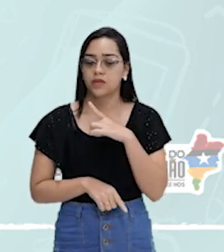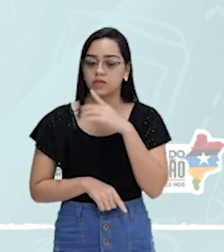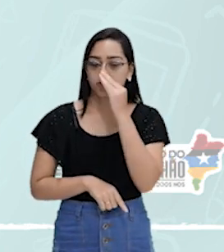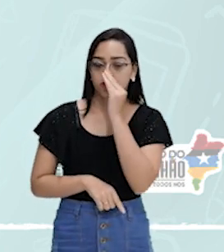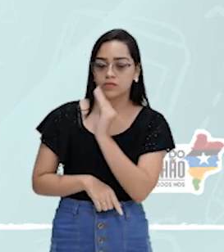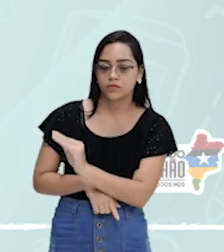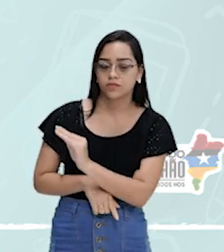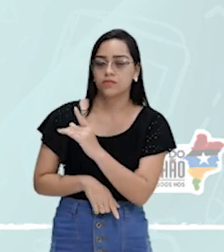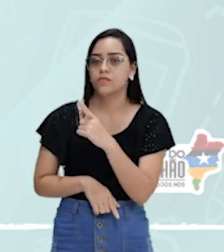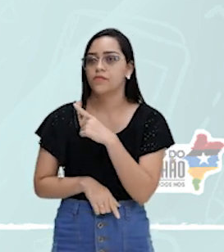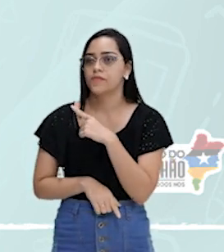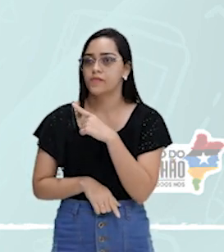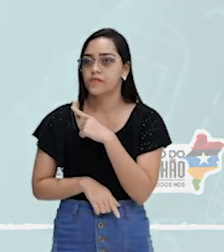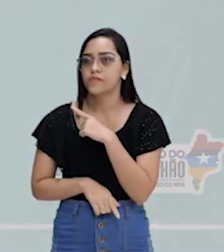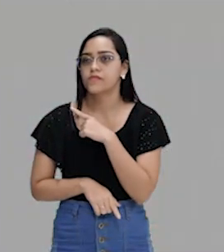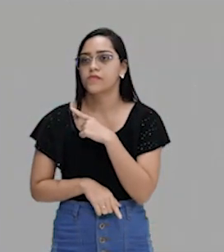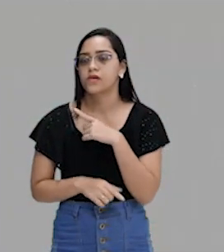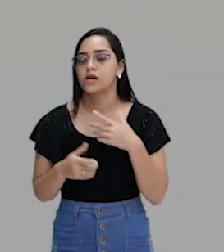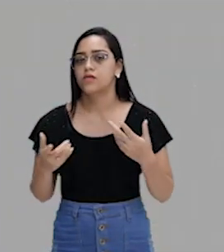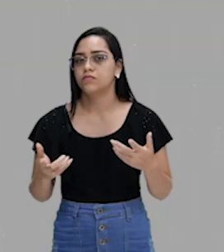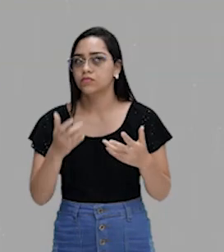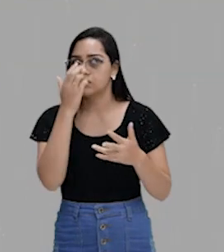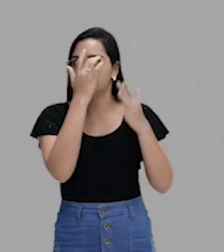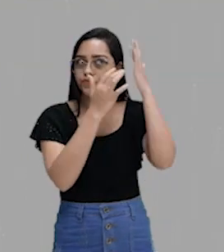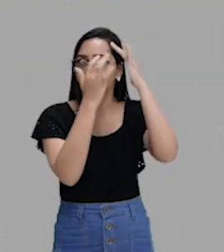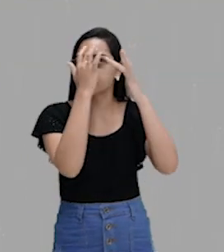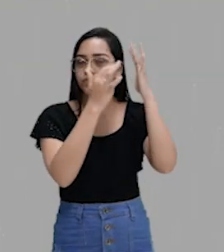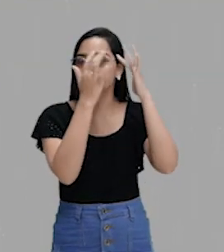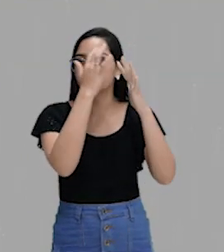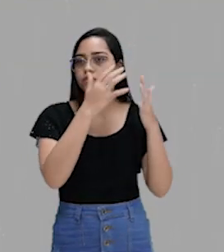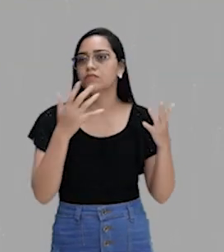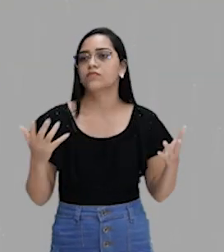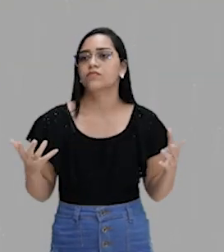vamos ser mais, como já disse, subjetividade no lugar